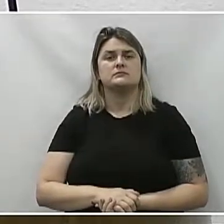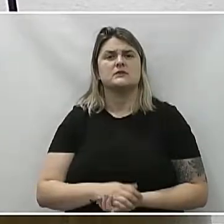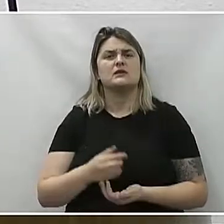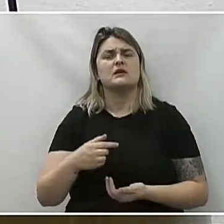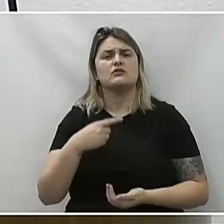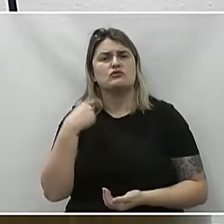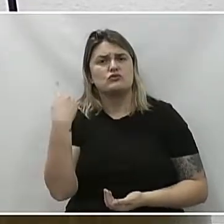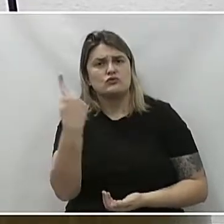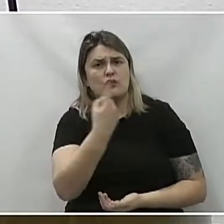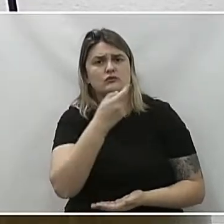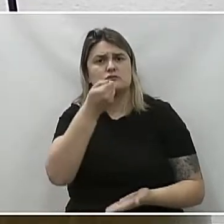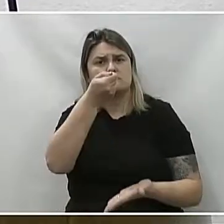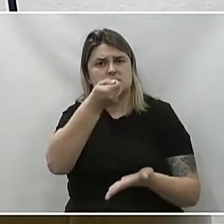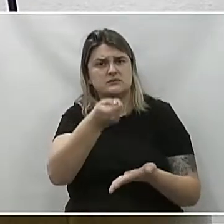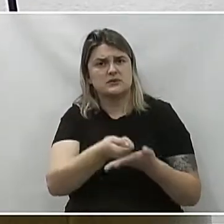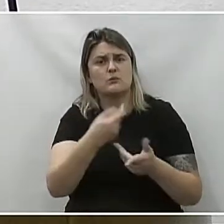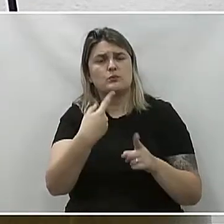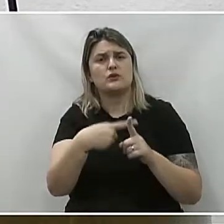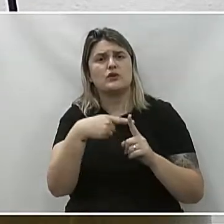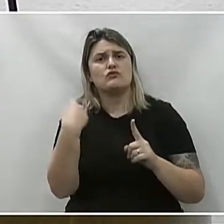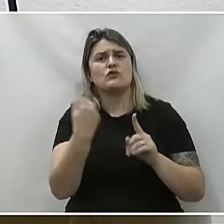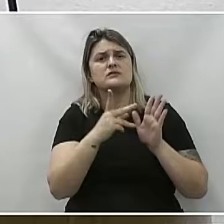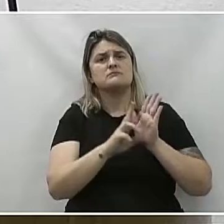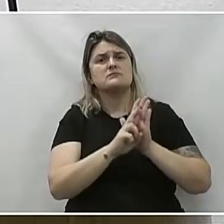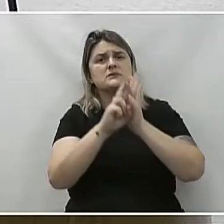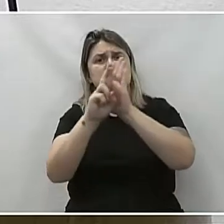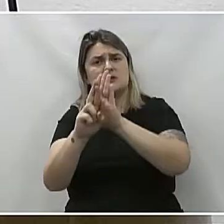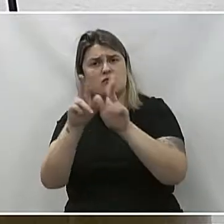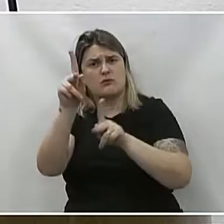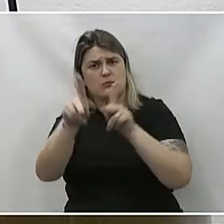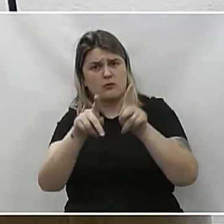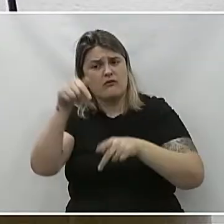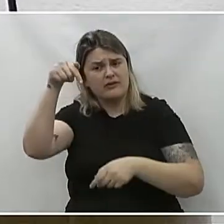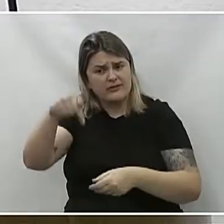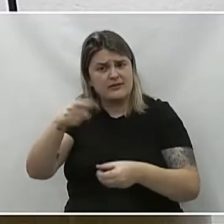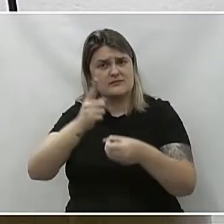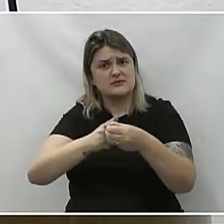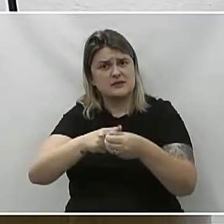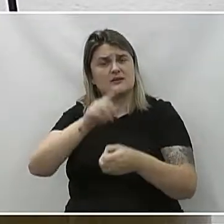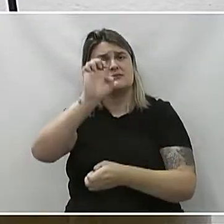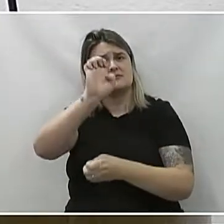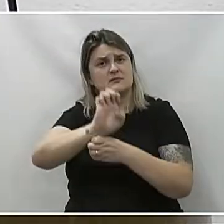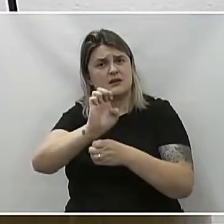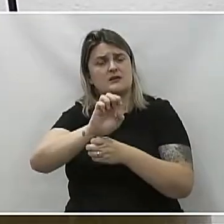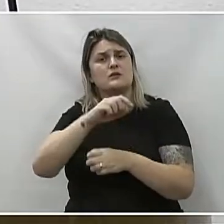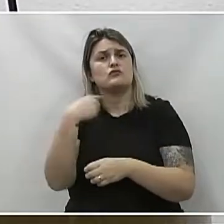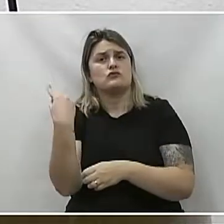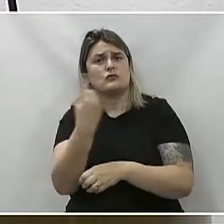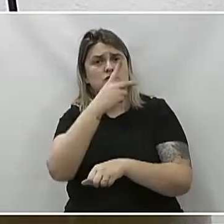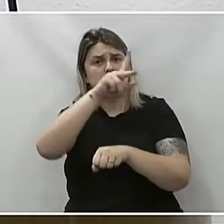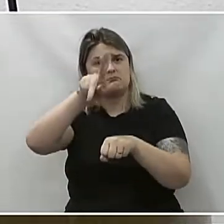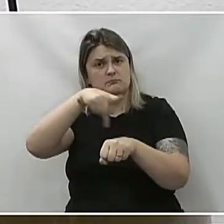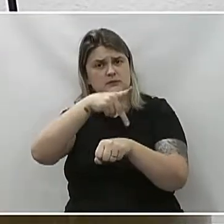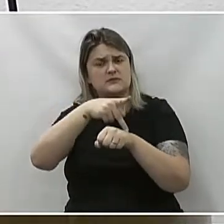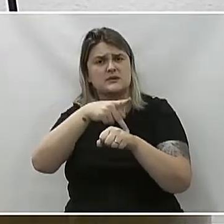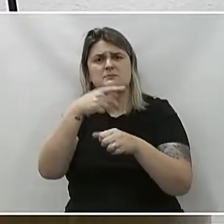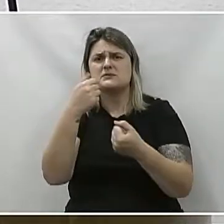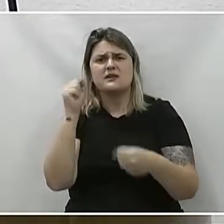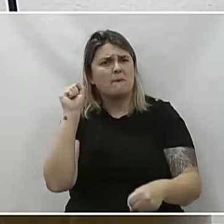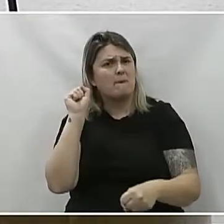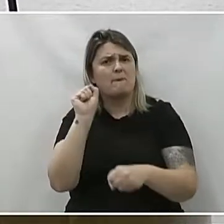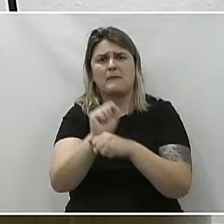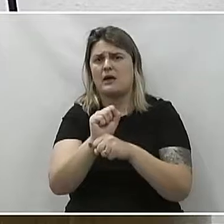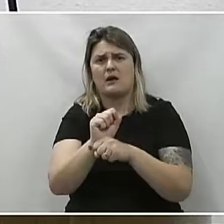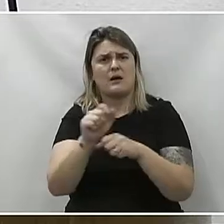que é a nossa obrigação, enquanto representantes do povo, da cidade, do Estado ou do país, colocar um freio